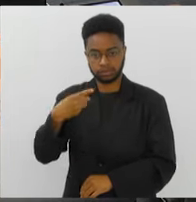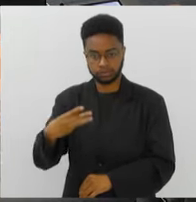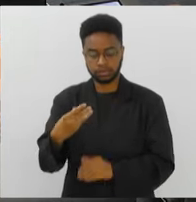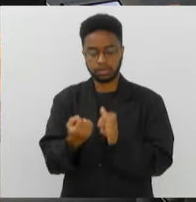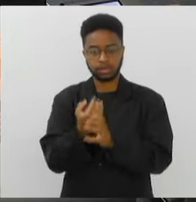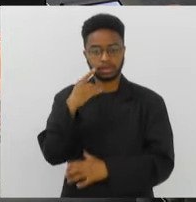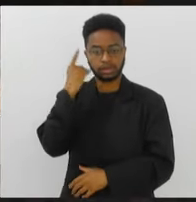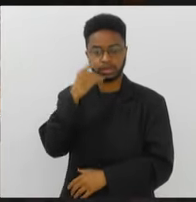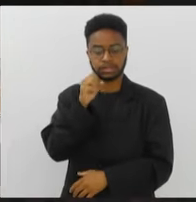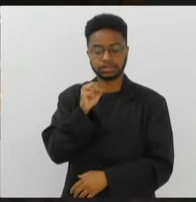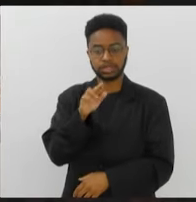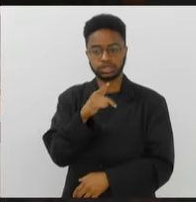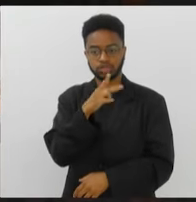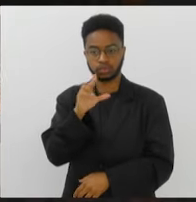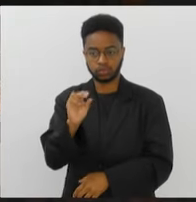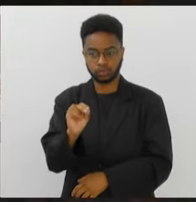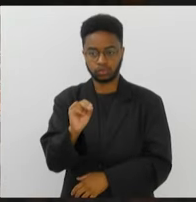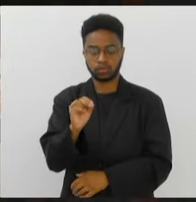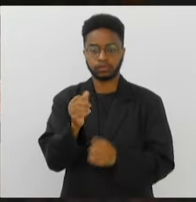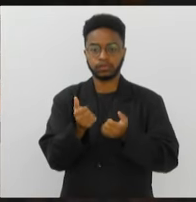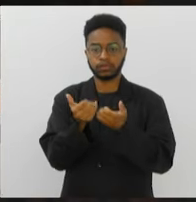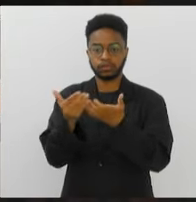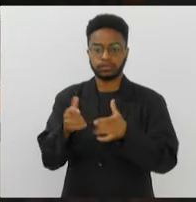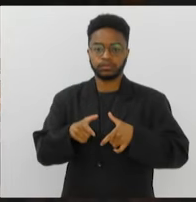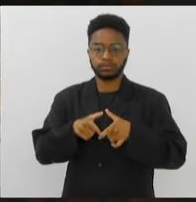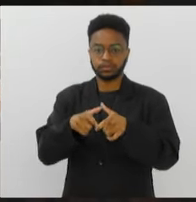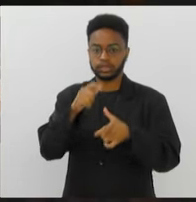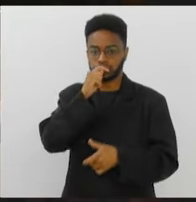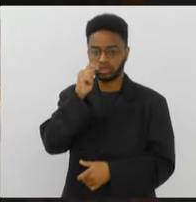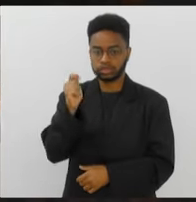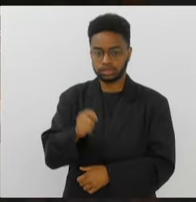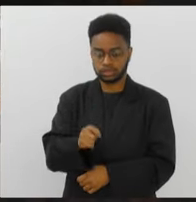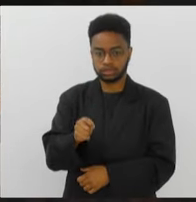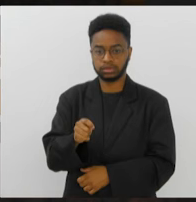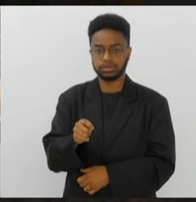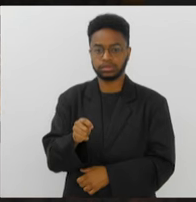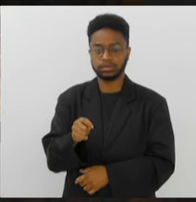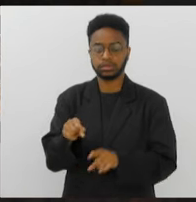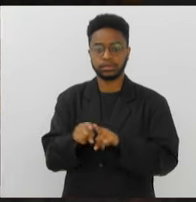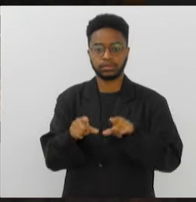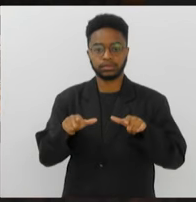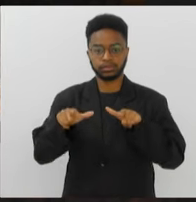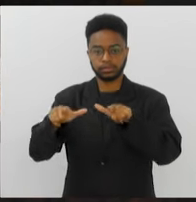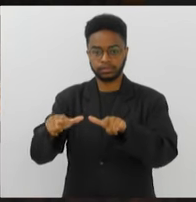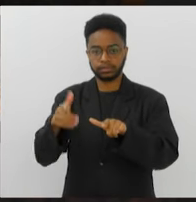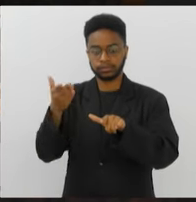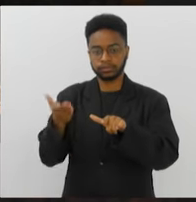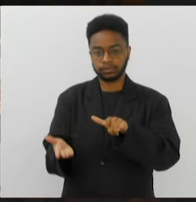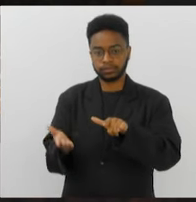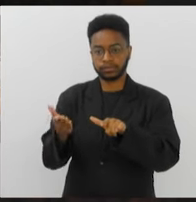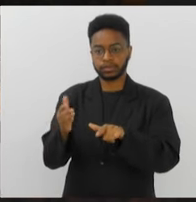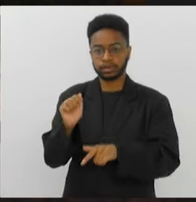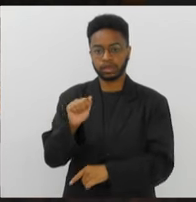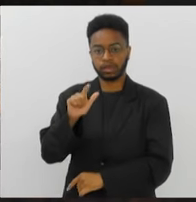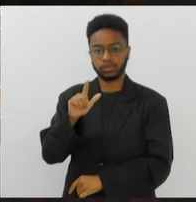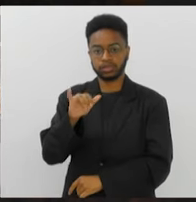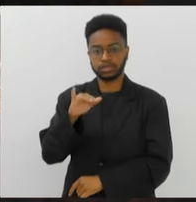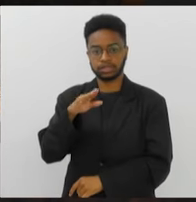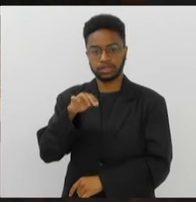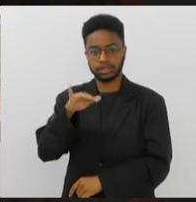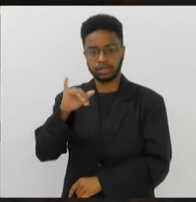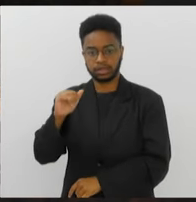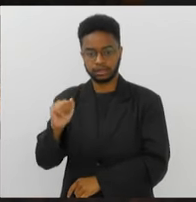do deputado doutor Serginho, que concede a medalha Tiradentes e o respectivo diploma à ilustríssima senhora Alcineia Ribeiro